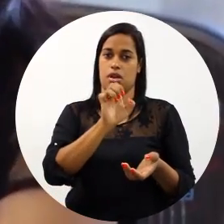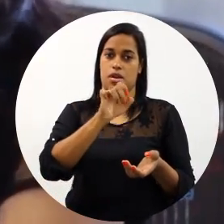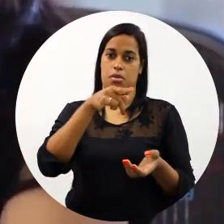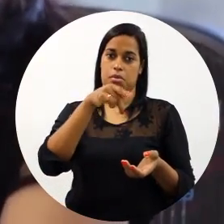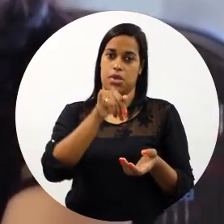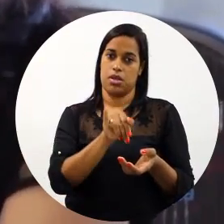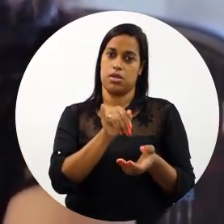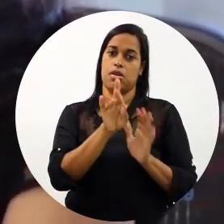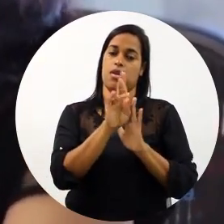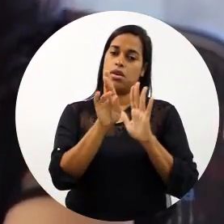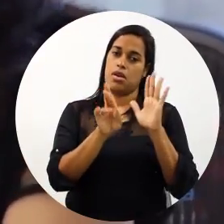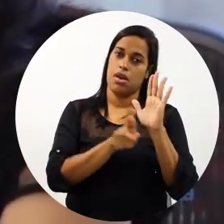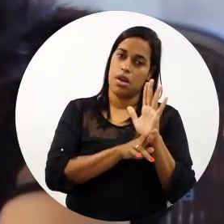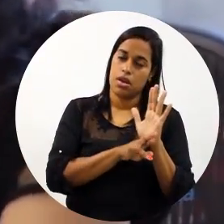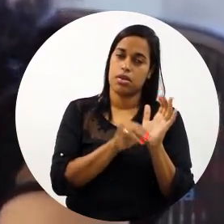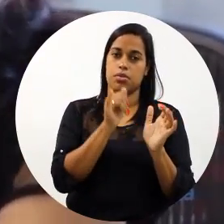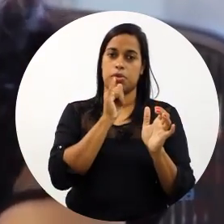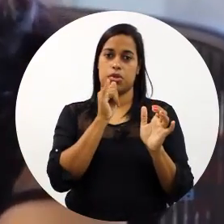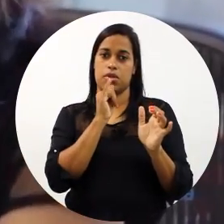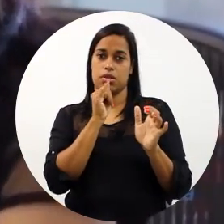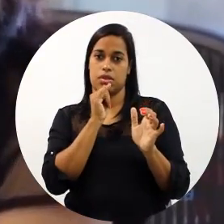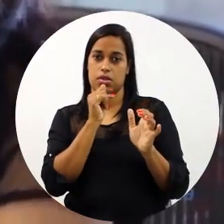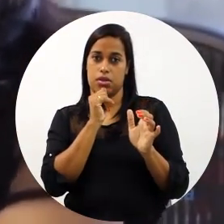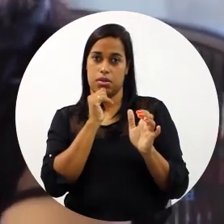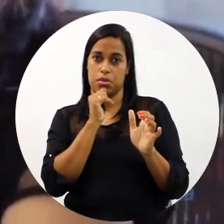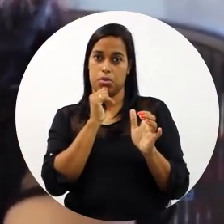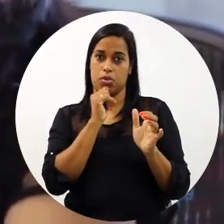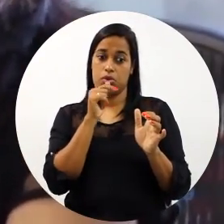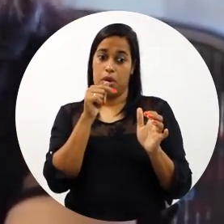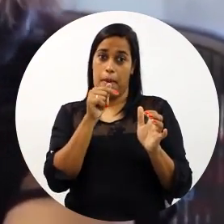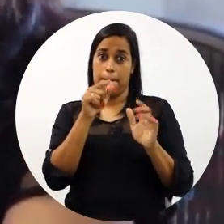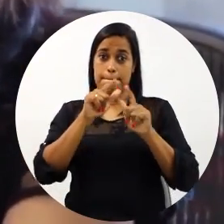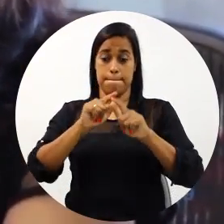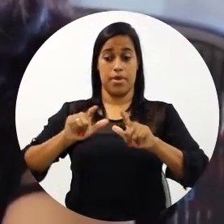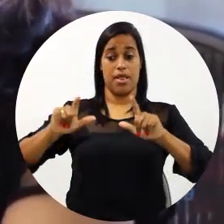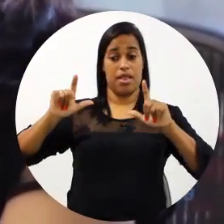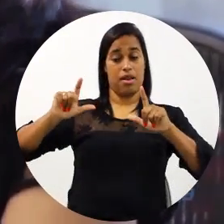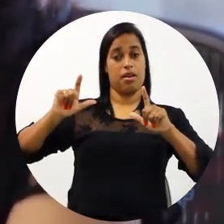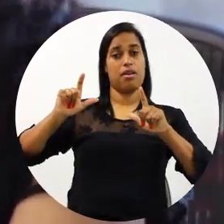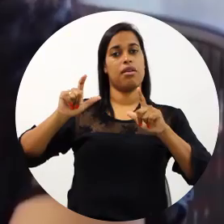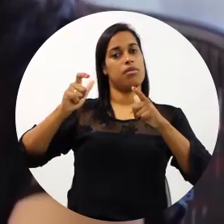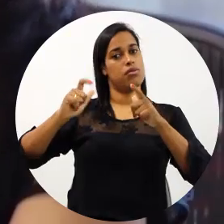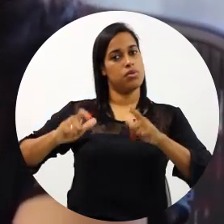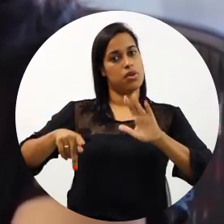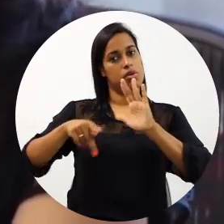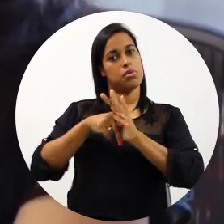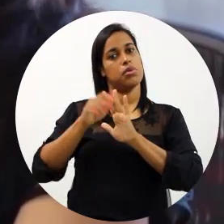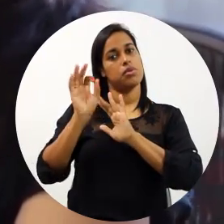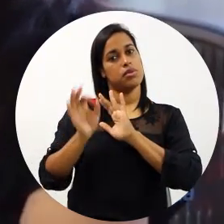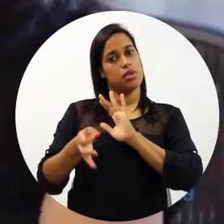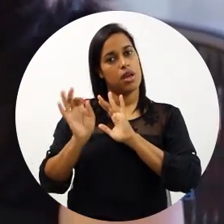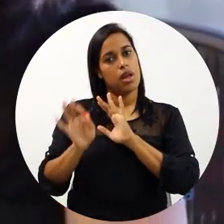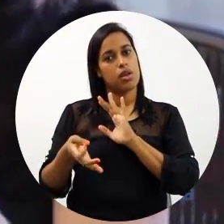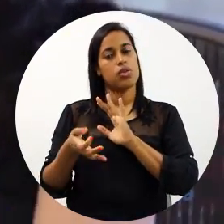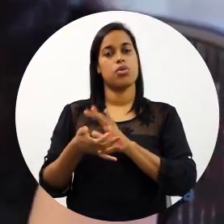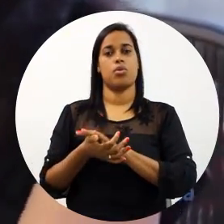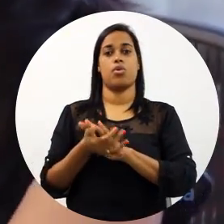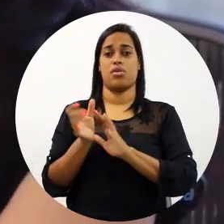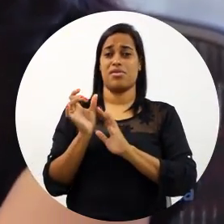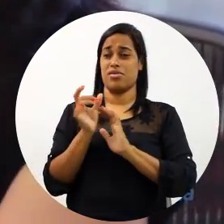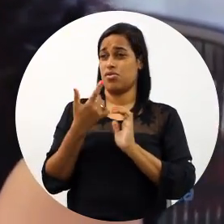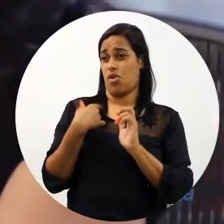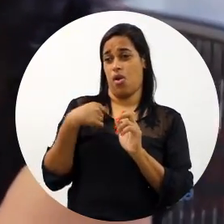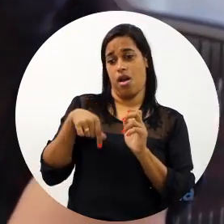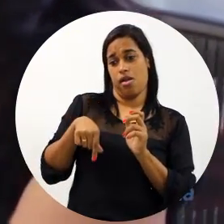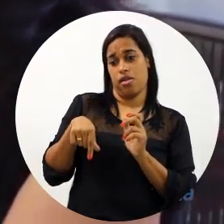de seguir regras, ou de, por exemplo, obedecer aquela placa naquele determinado local, ou de só não andar